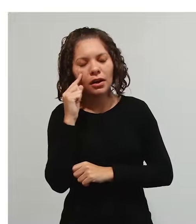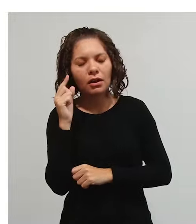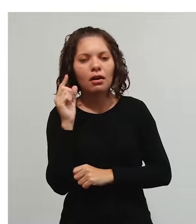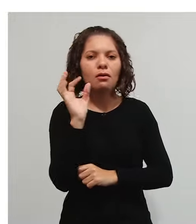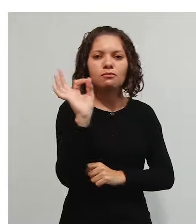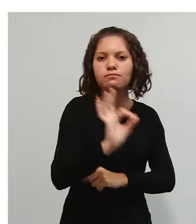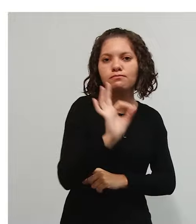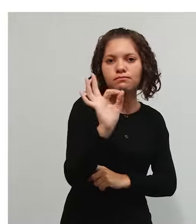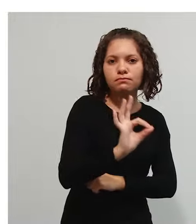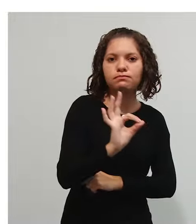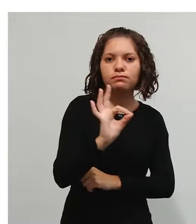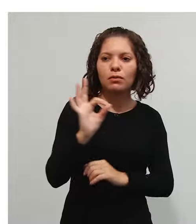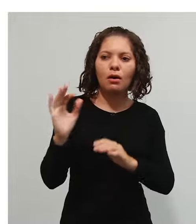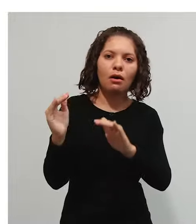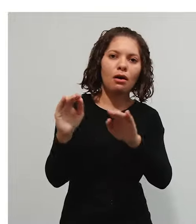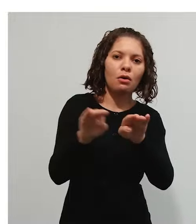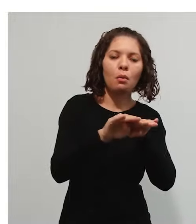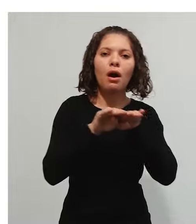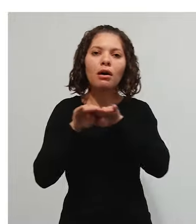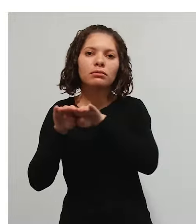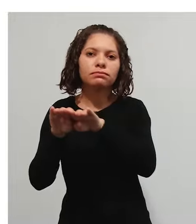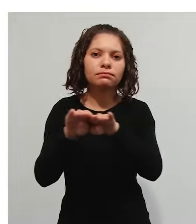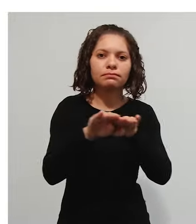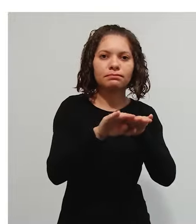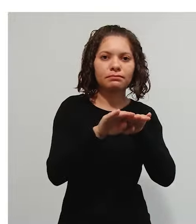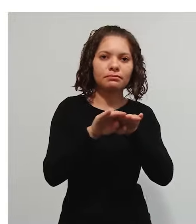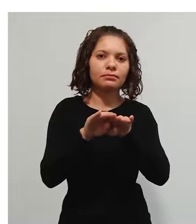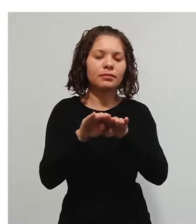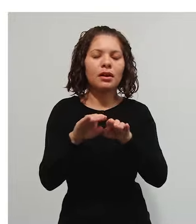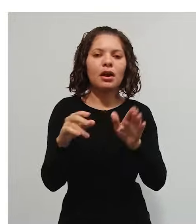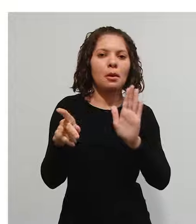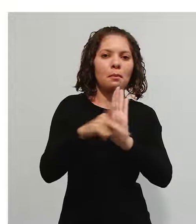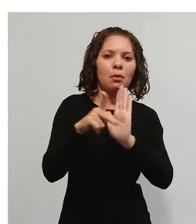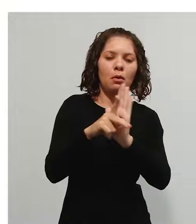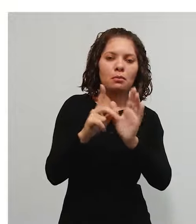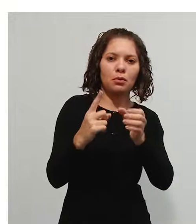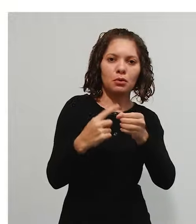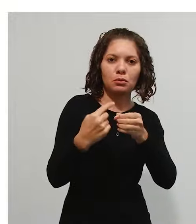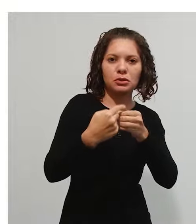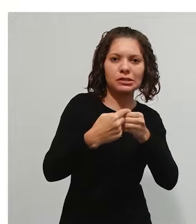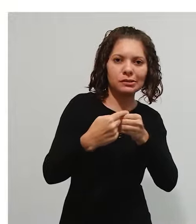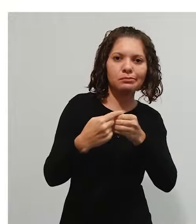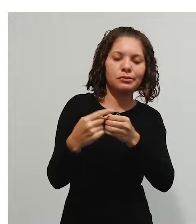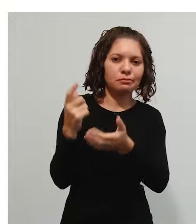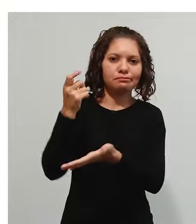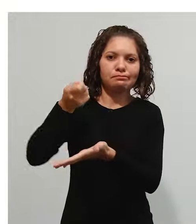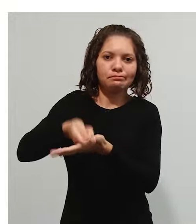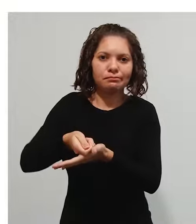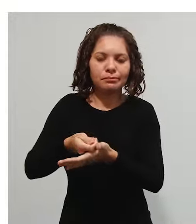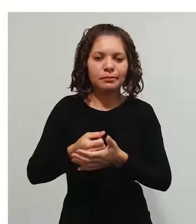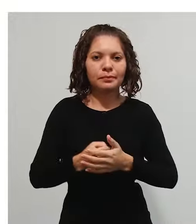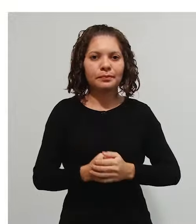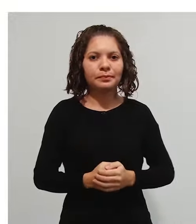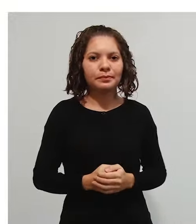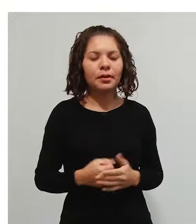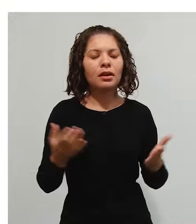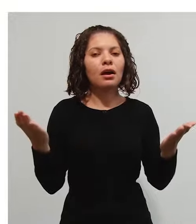a fiscalização e a cobrança pode até ficar a cargo do município que por essa forma optar beleza e aí pra gente